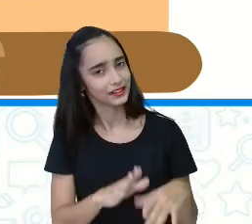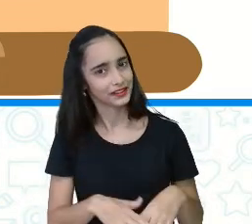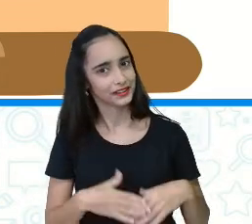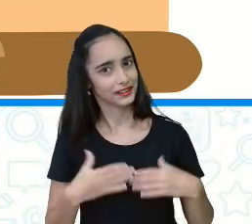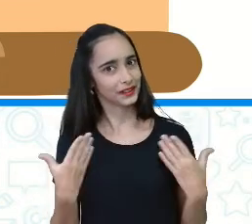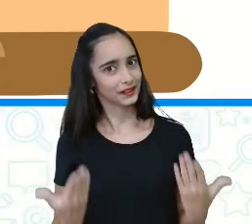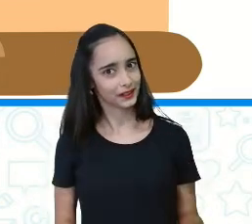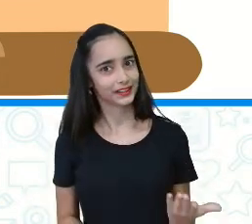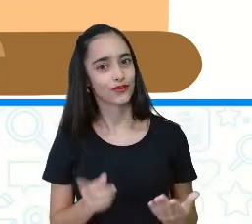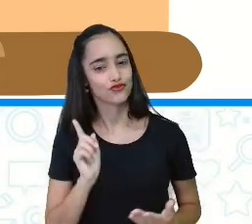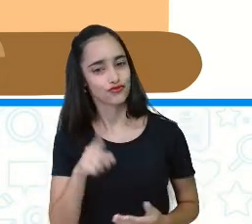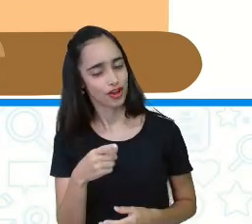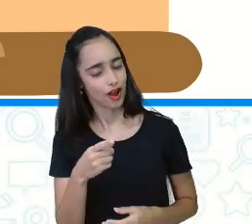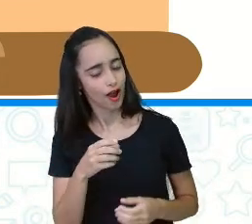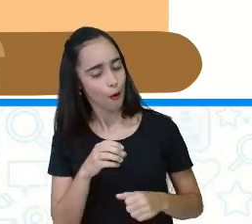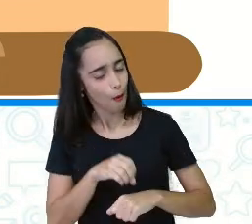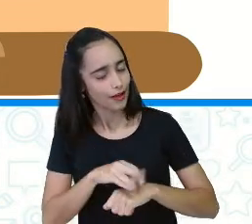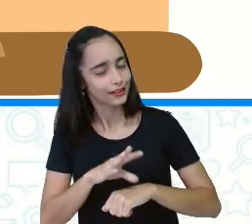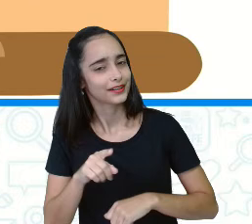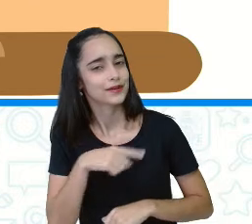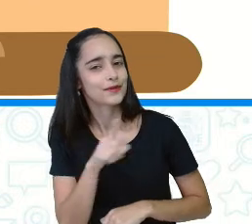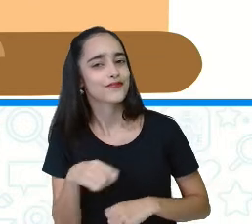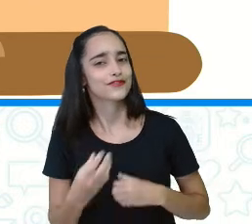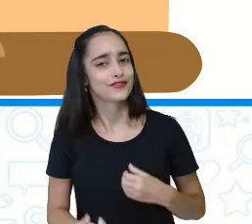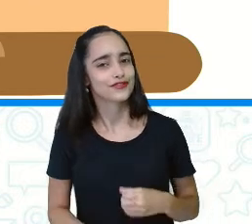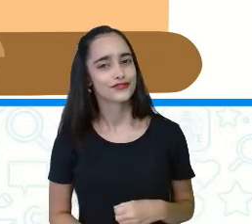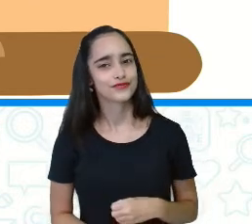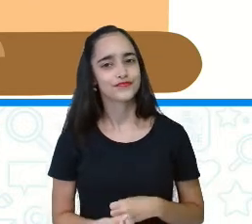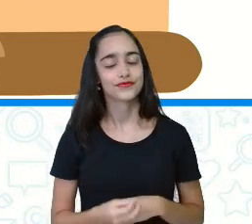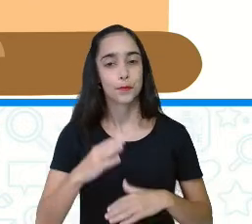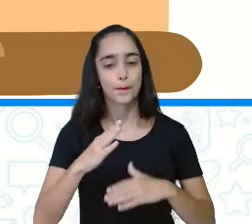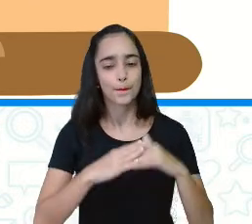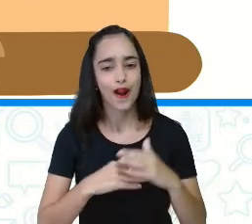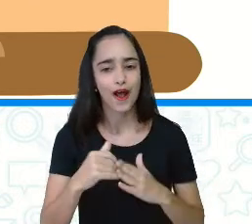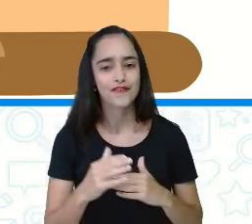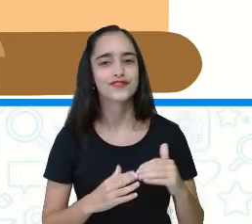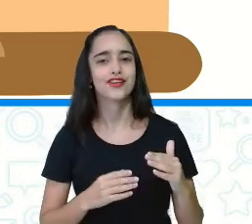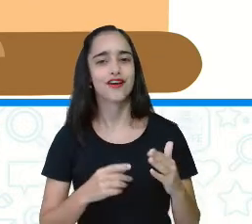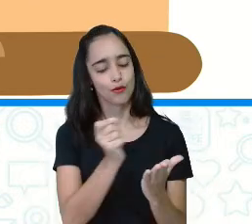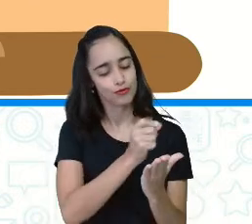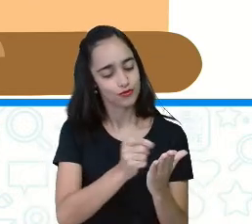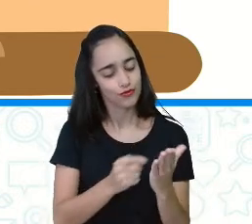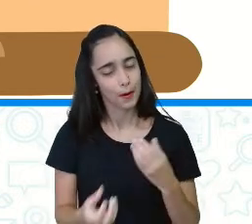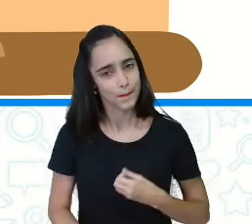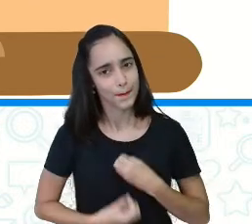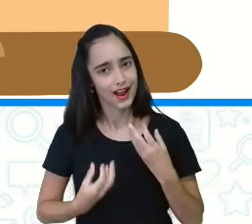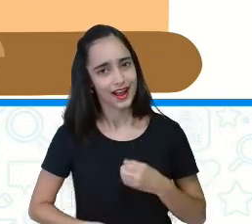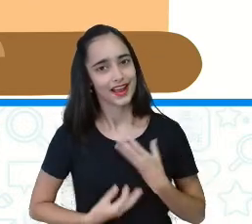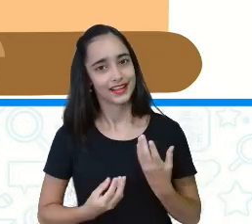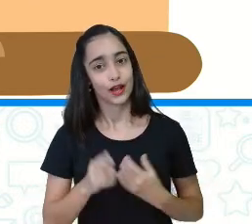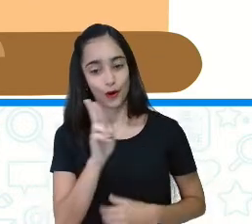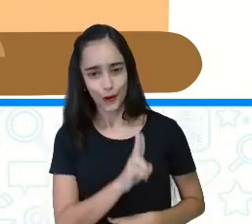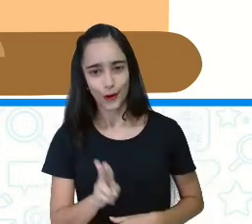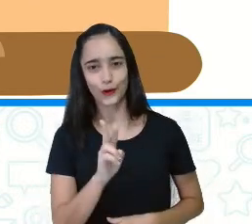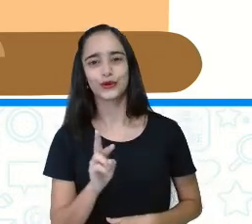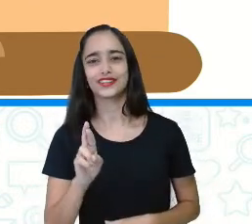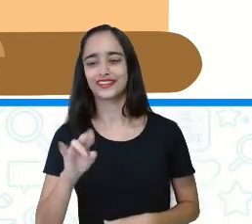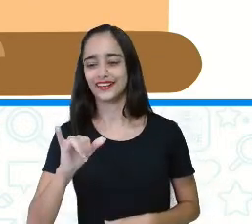quando fizerem poemas, utilizem esse recurso, as rimas, porque é bem